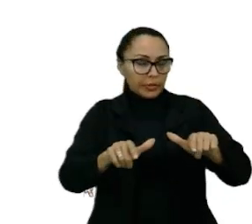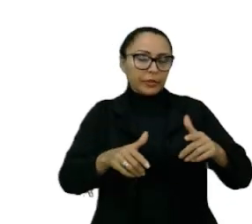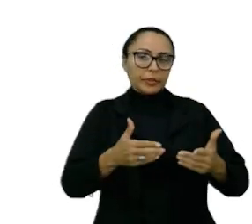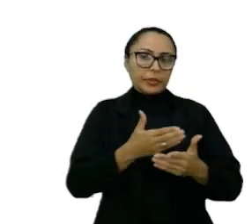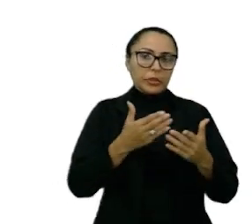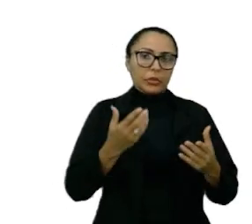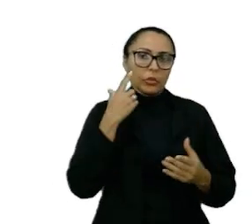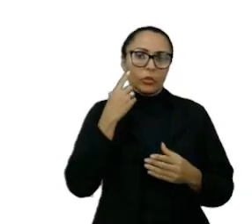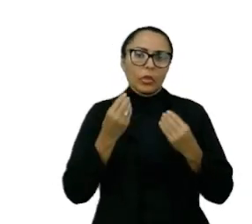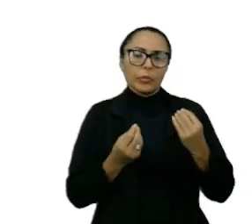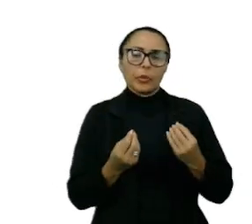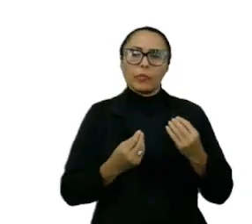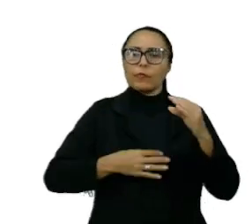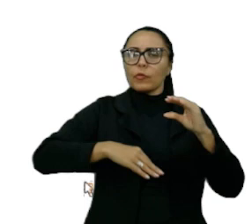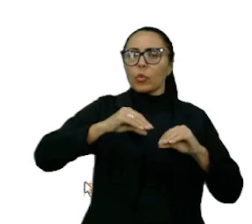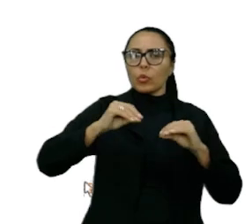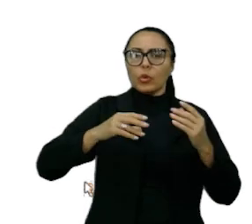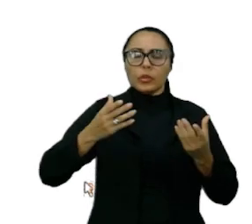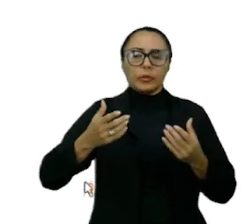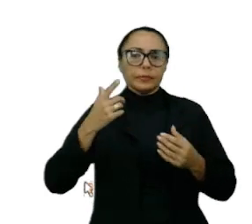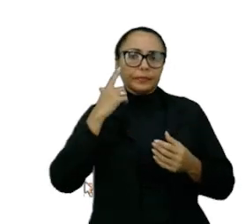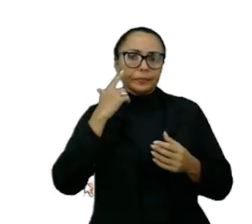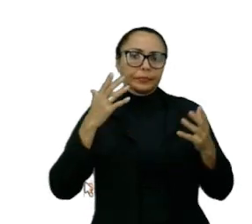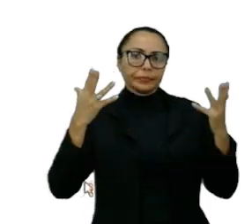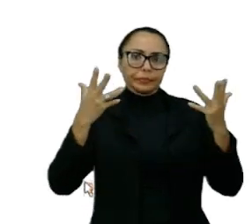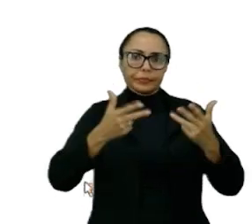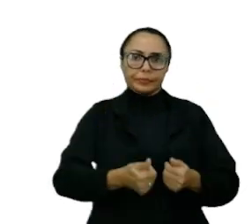o fluxo, né, para ser gerado